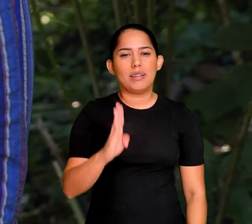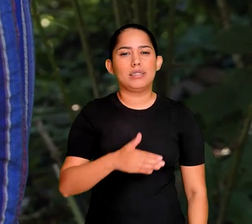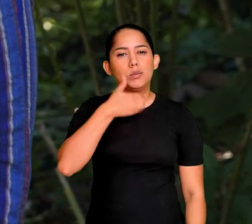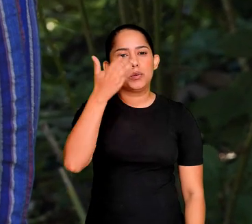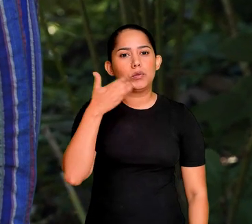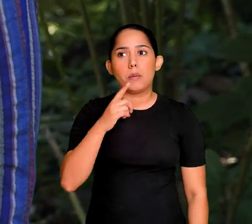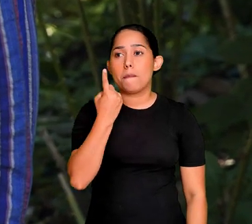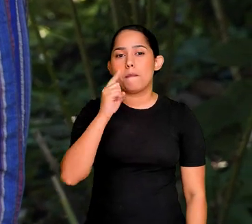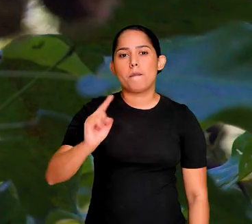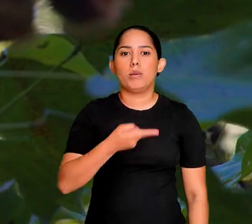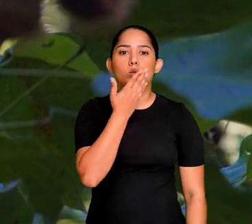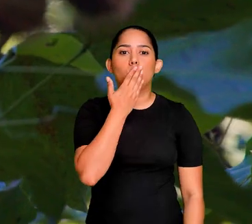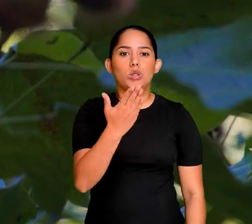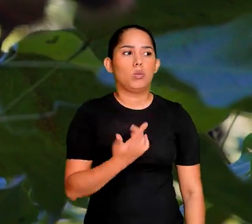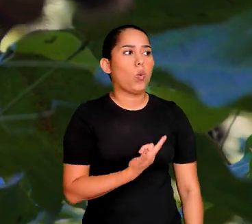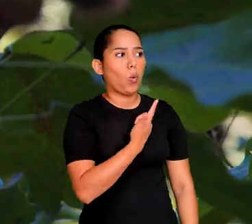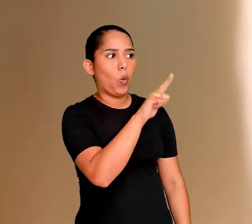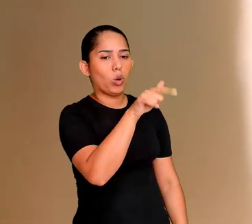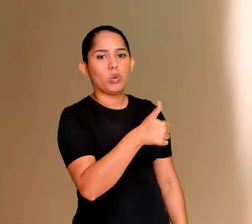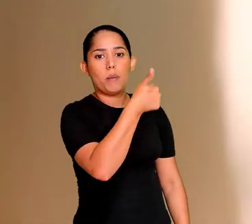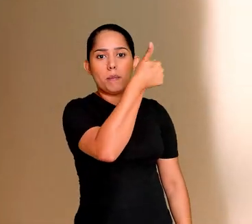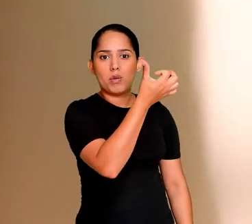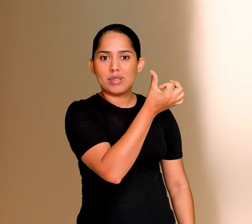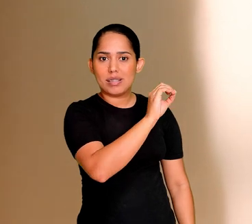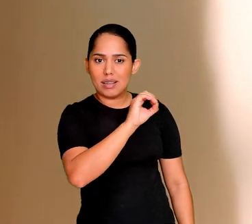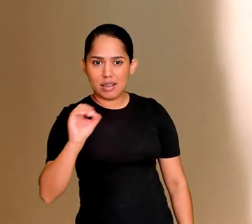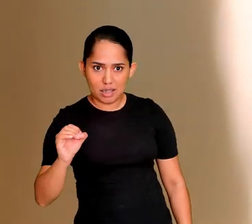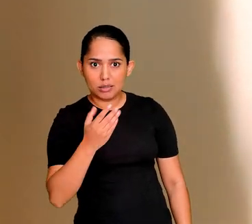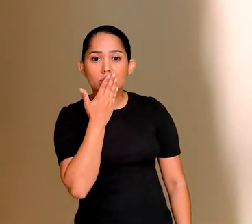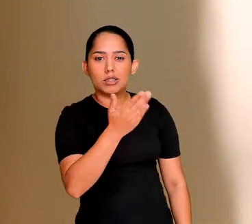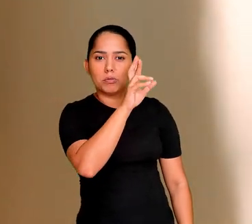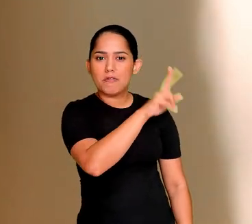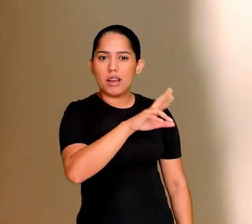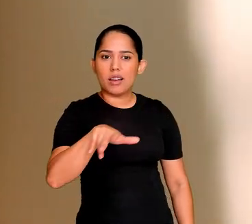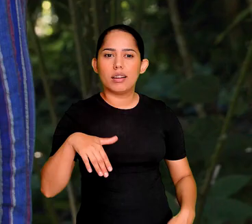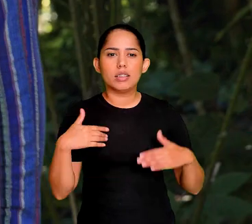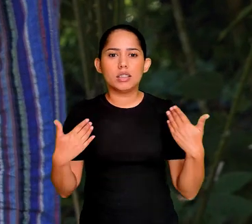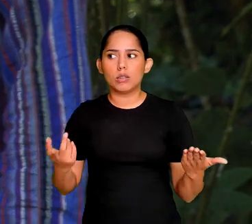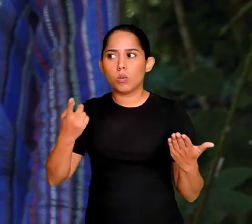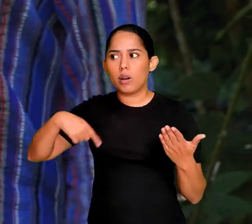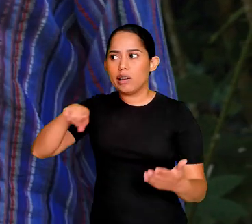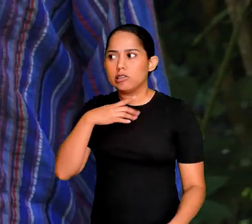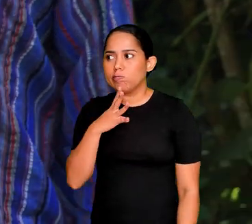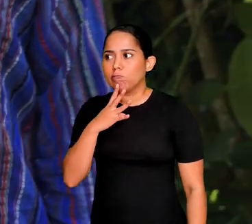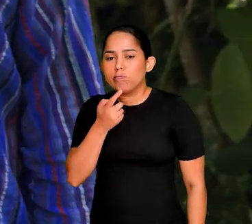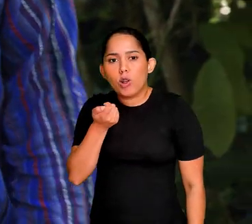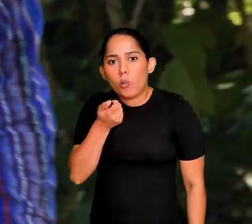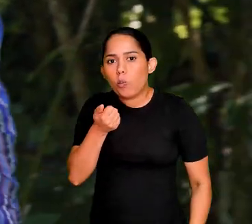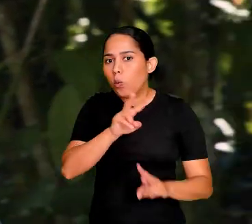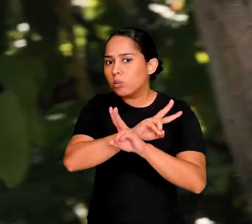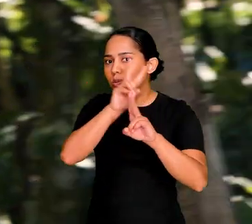espécies brasileiras de frutas, outro que tem 1.600. Então, o quanto a gente